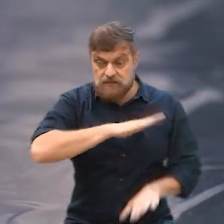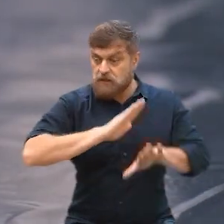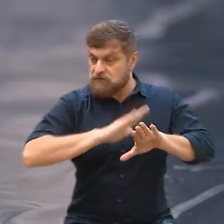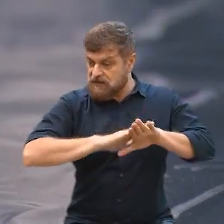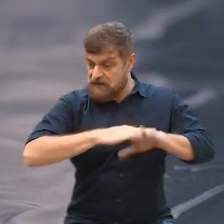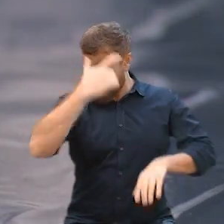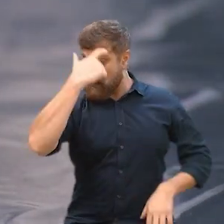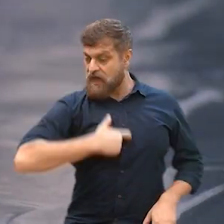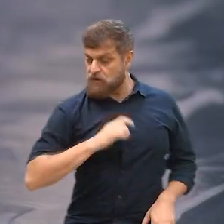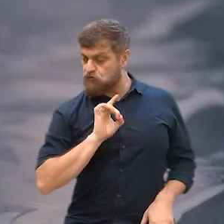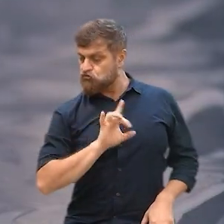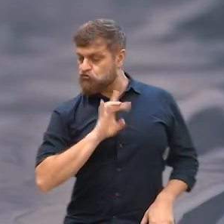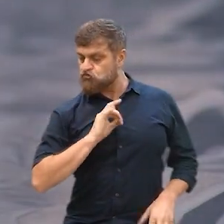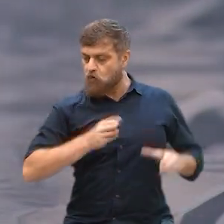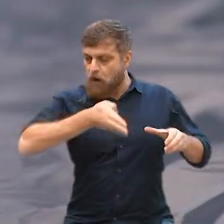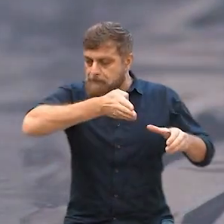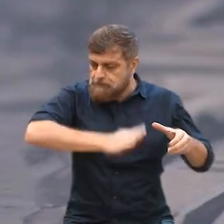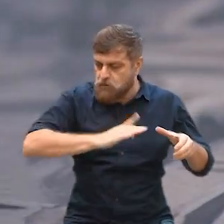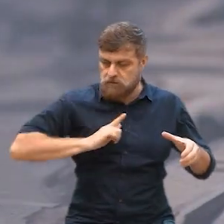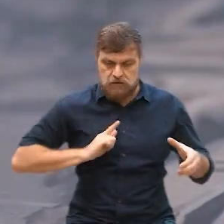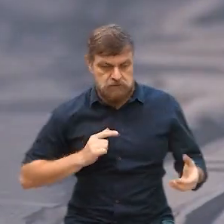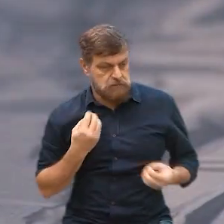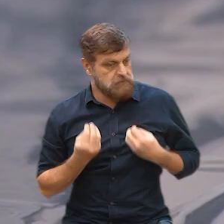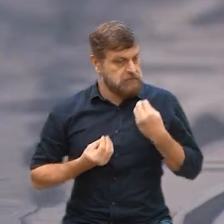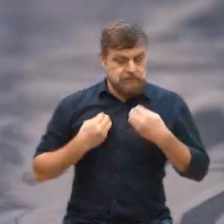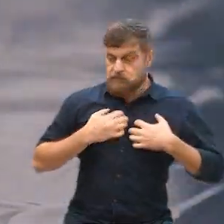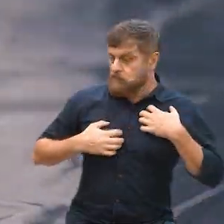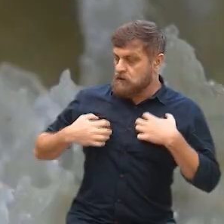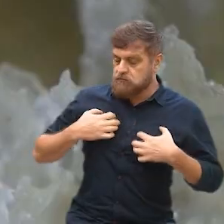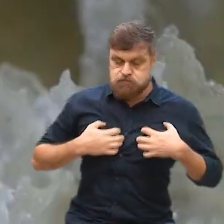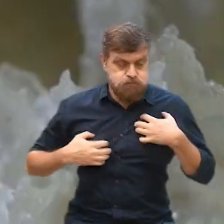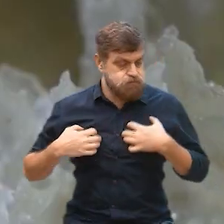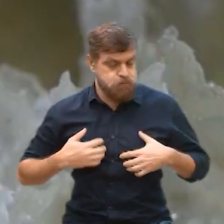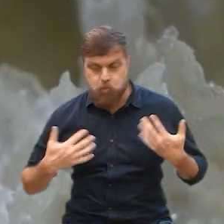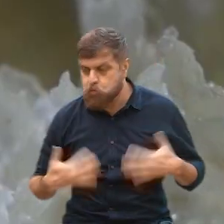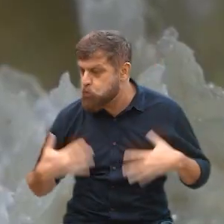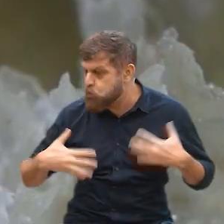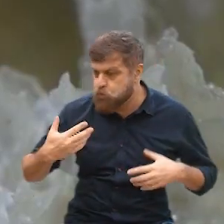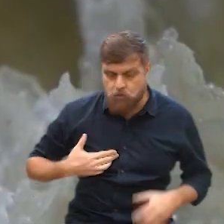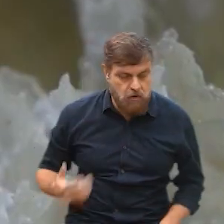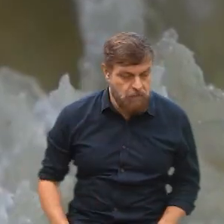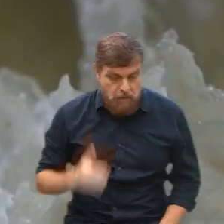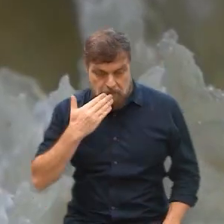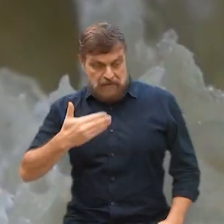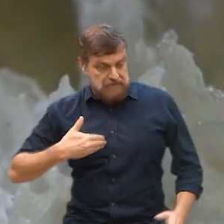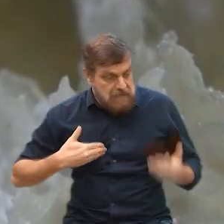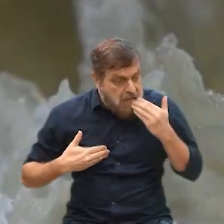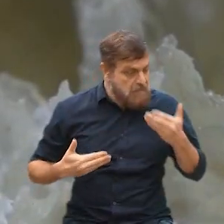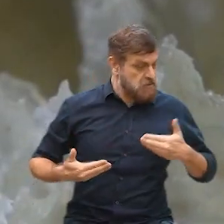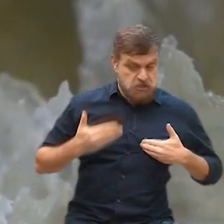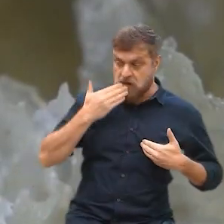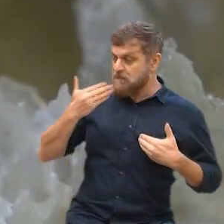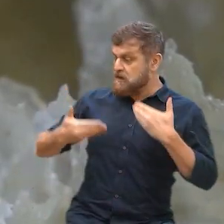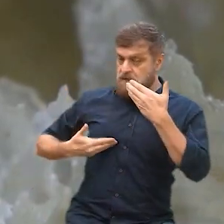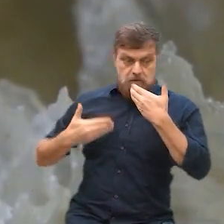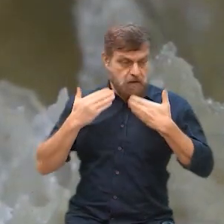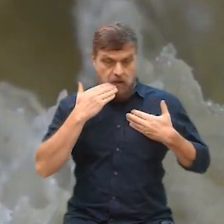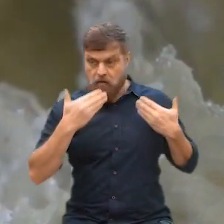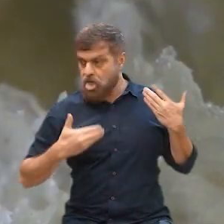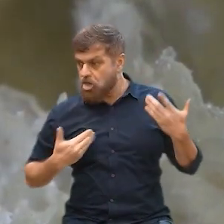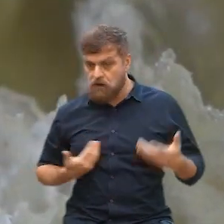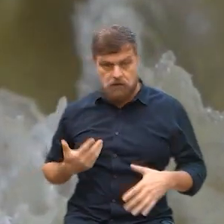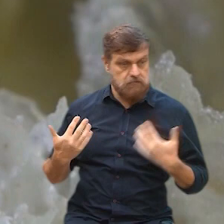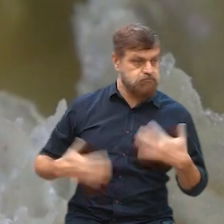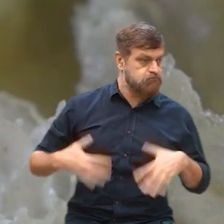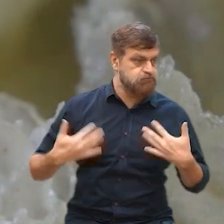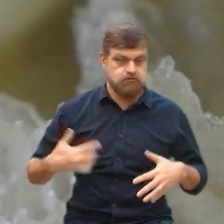fazia. E aí eu comecei a ficar um pouco abalada. E eu percebi que o meu objetivo inicial,